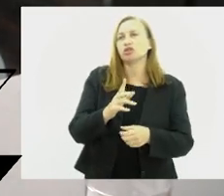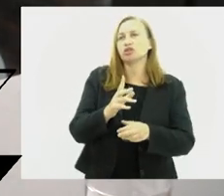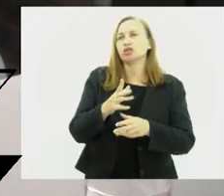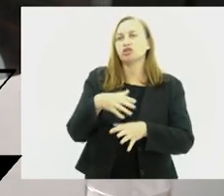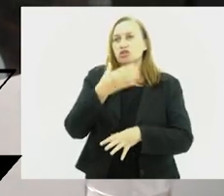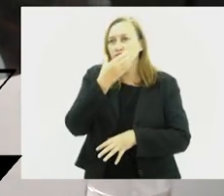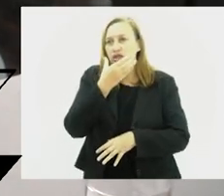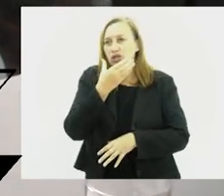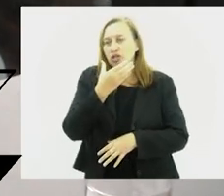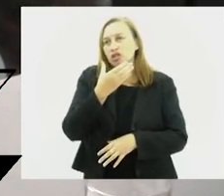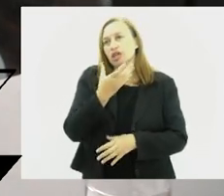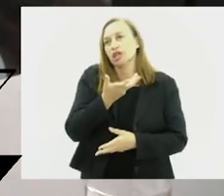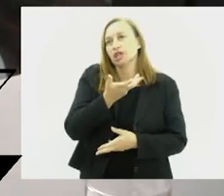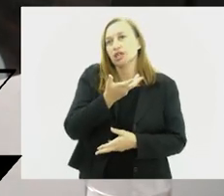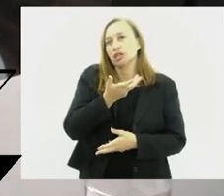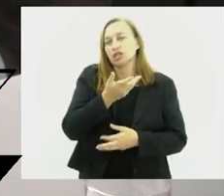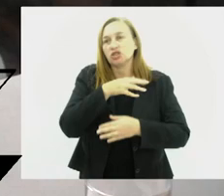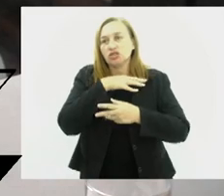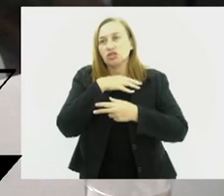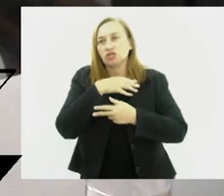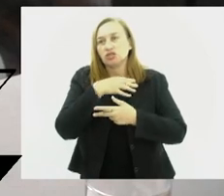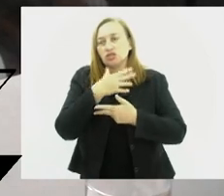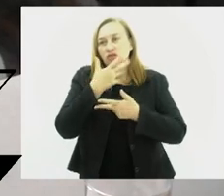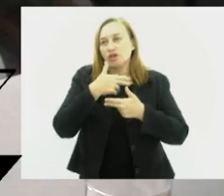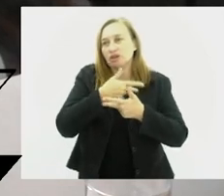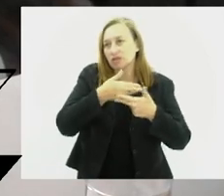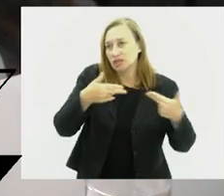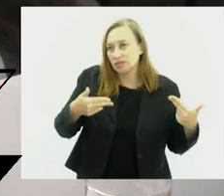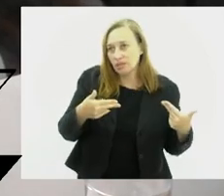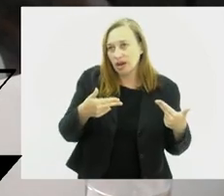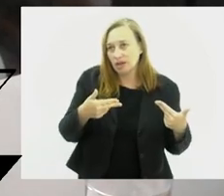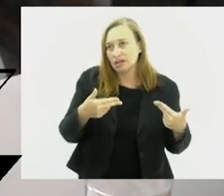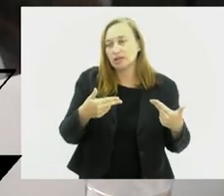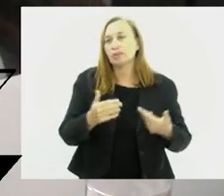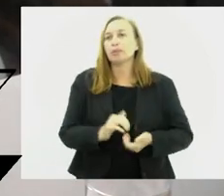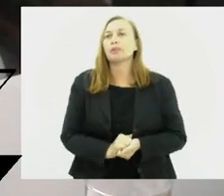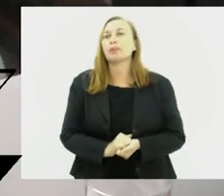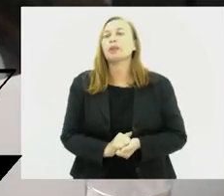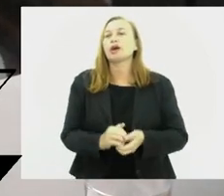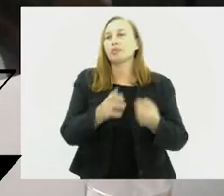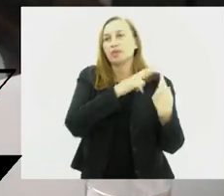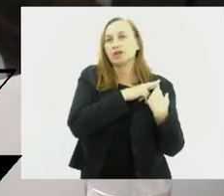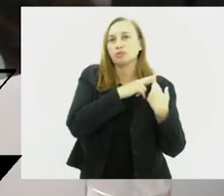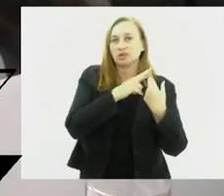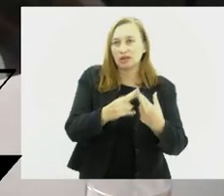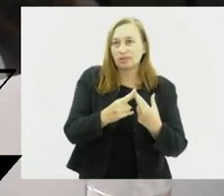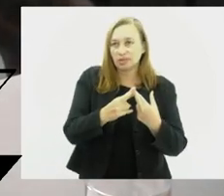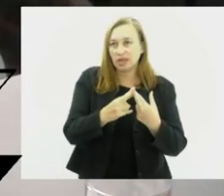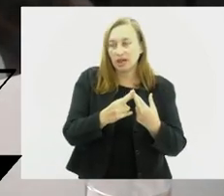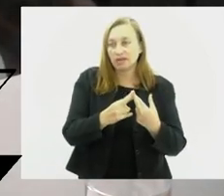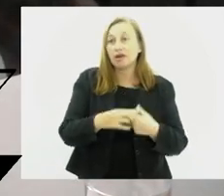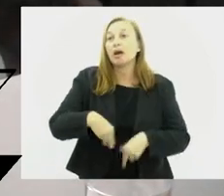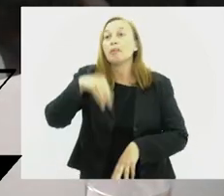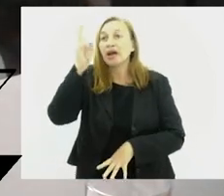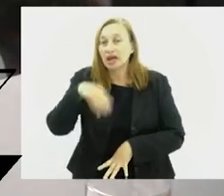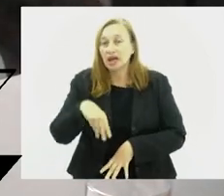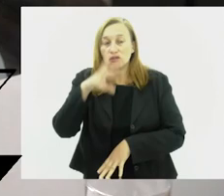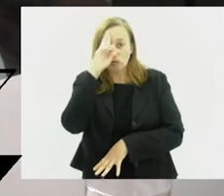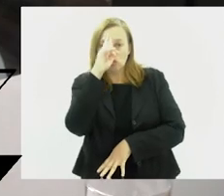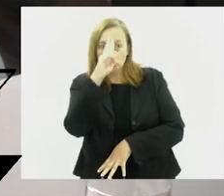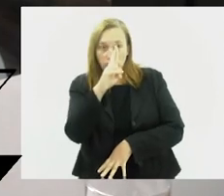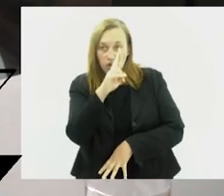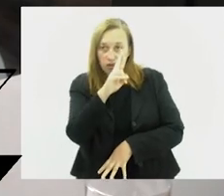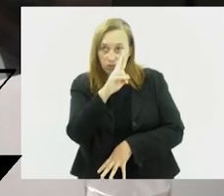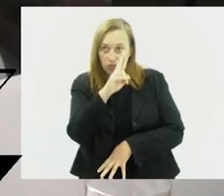uma possível obrigação de um seguro de responsabilidade civil para quem for o dono. Isso é possível ser feito em âmbito